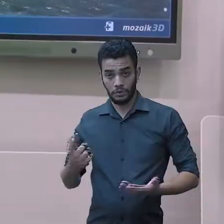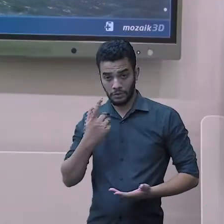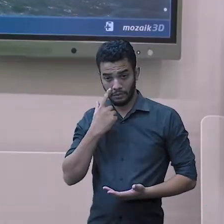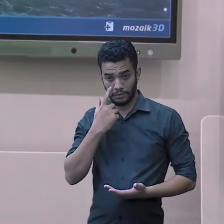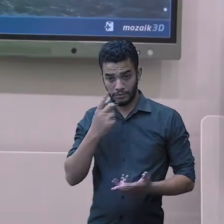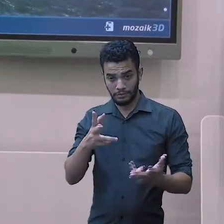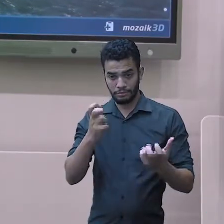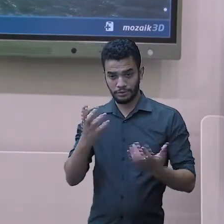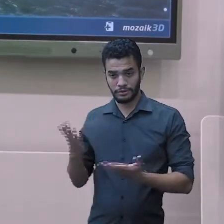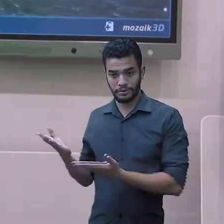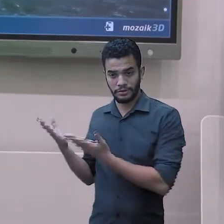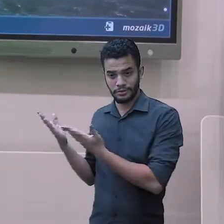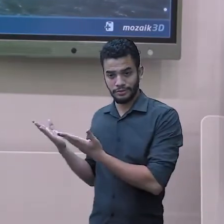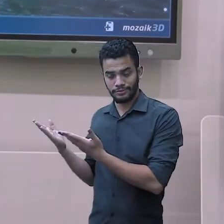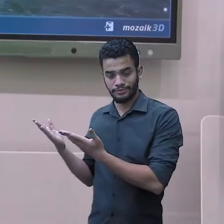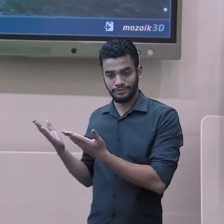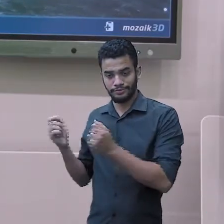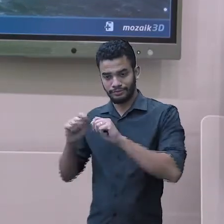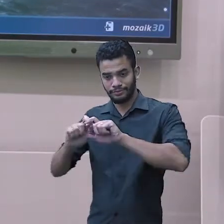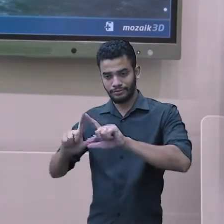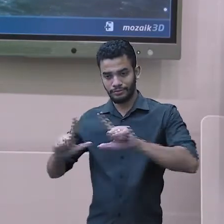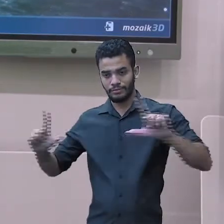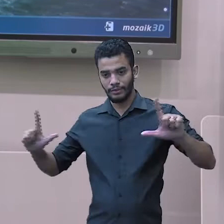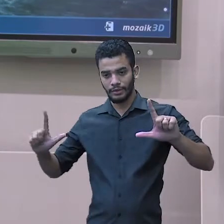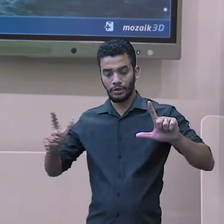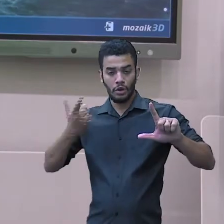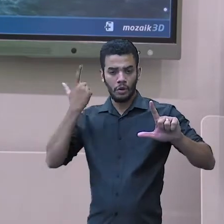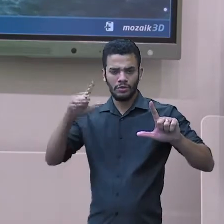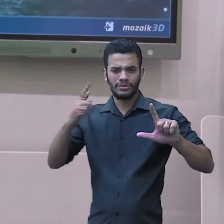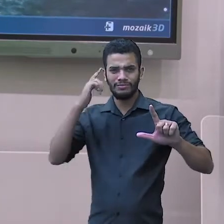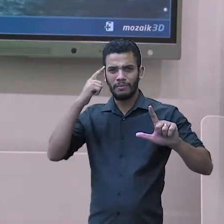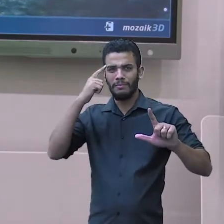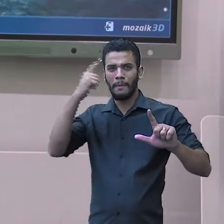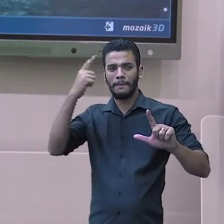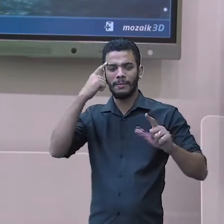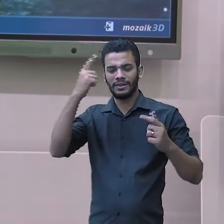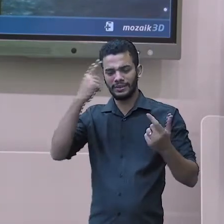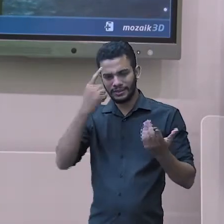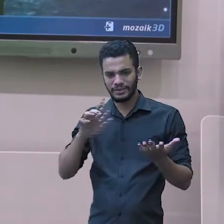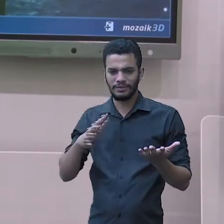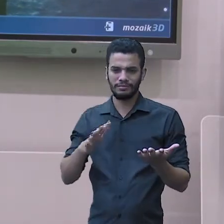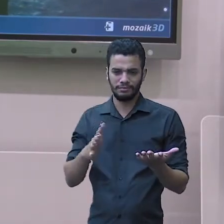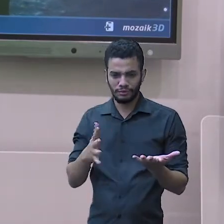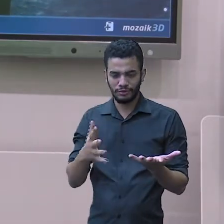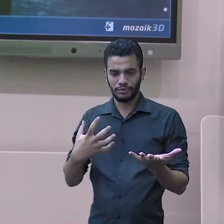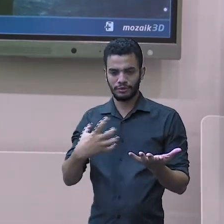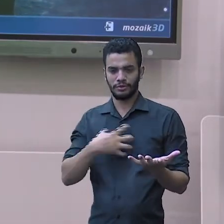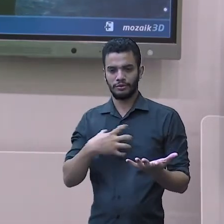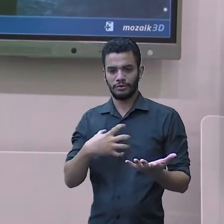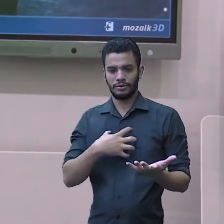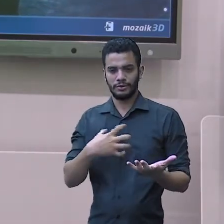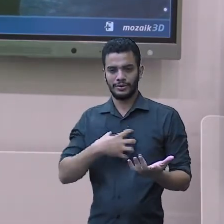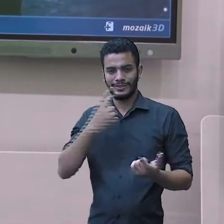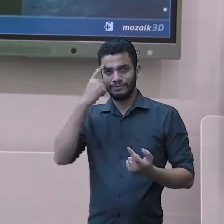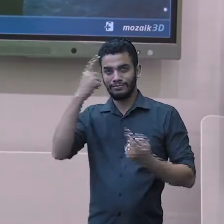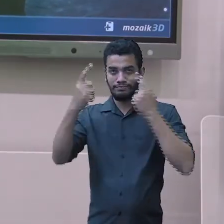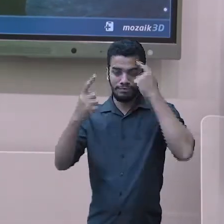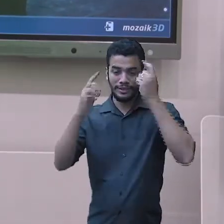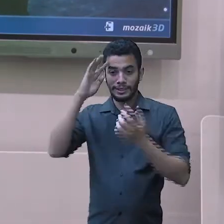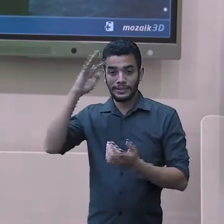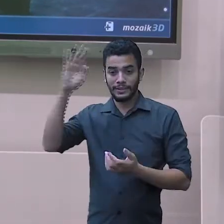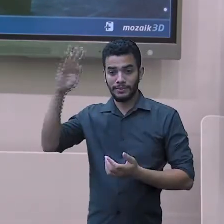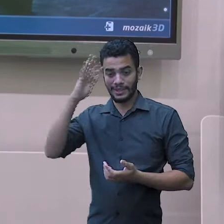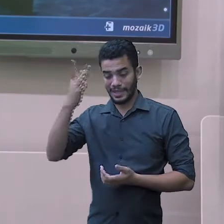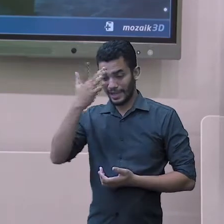essa imagem para a gente ter uma noção de como era o navio negreiro e o transporte